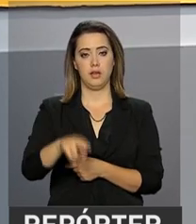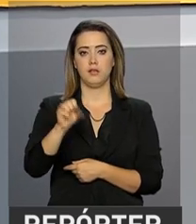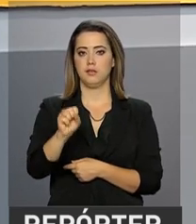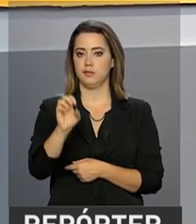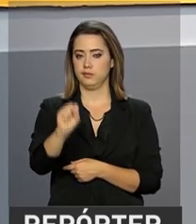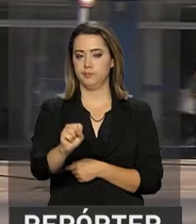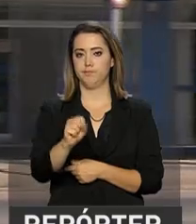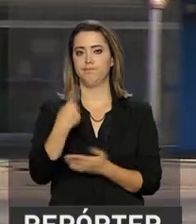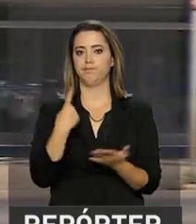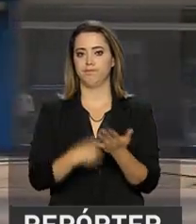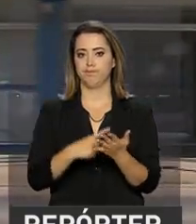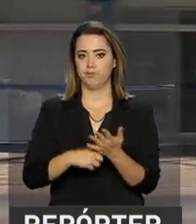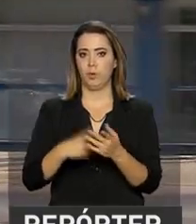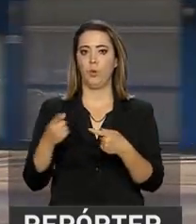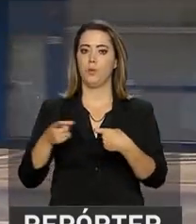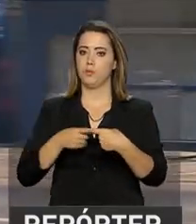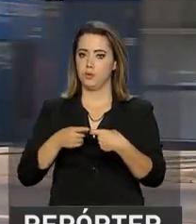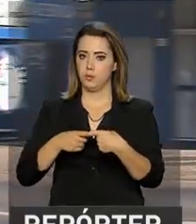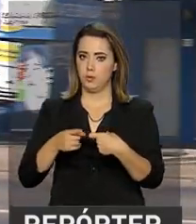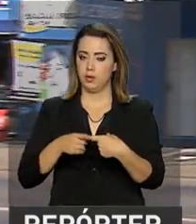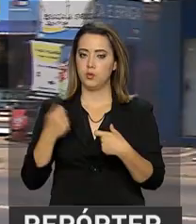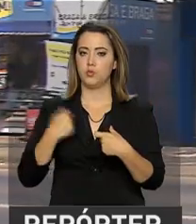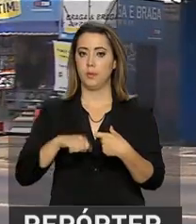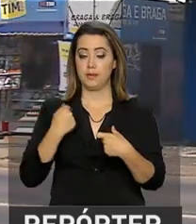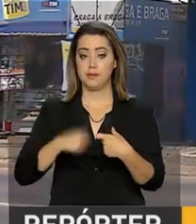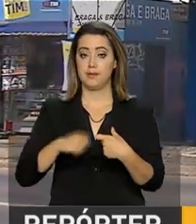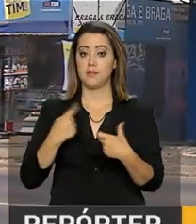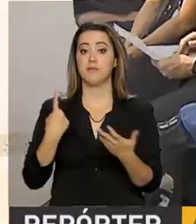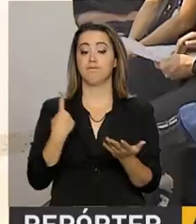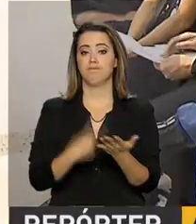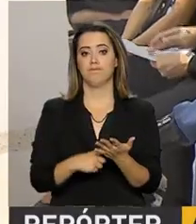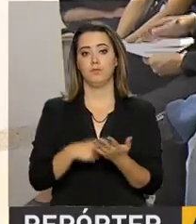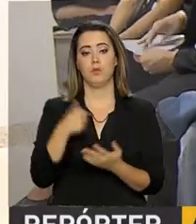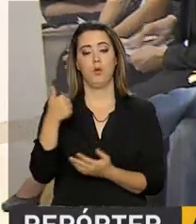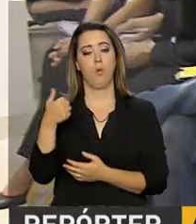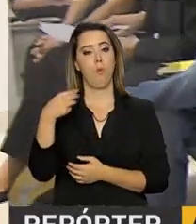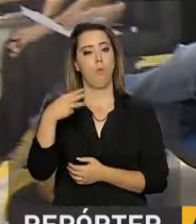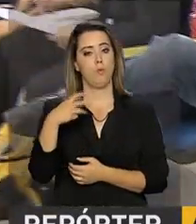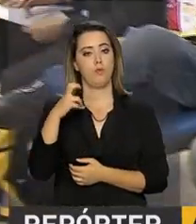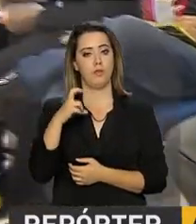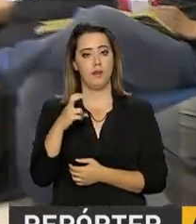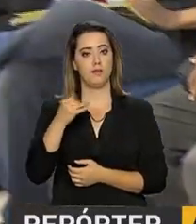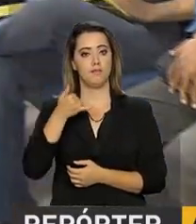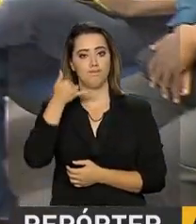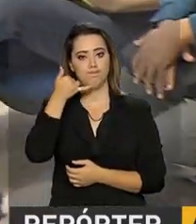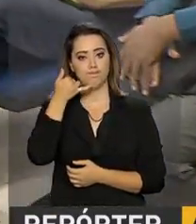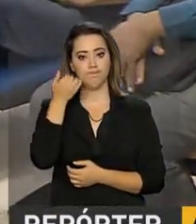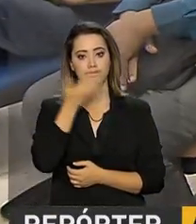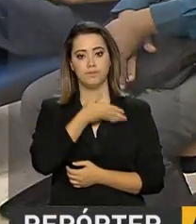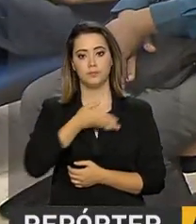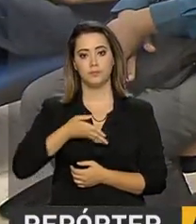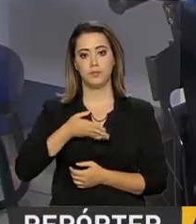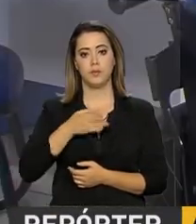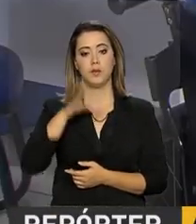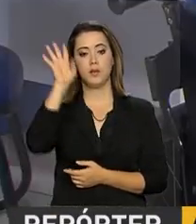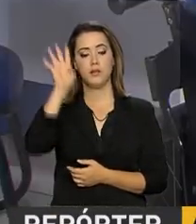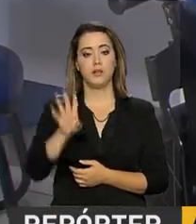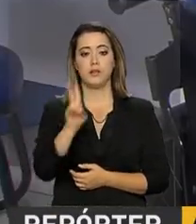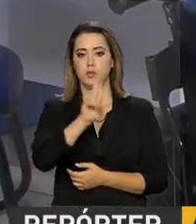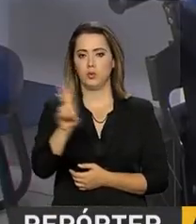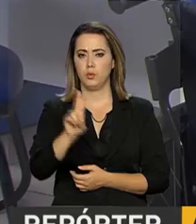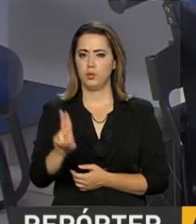benefício o o agendamento é obrigatório e deve ser feito pelo telefone 135 a lista das pessoas que devem agendar a